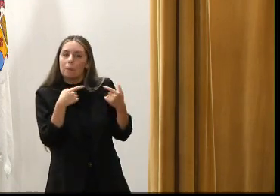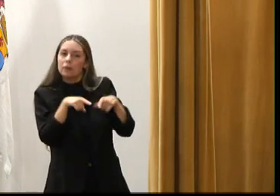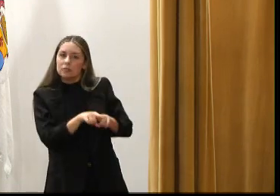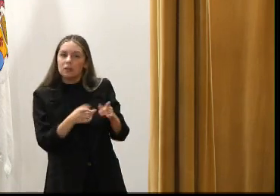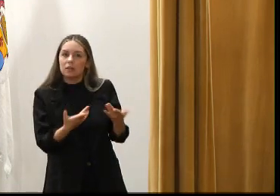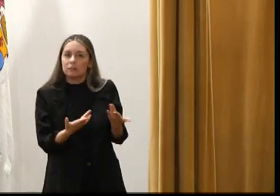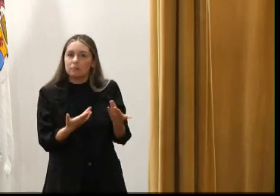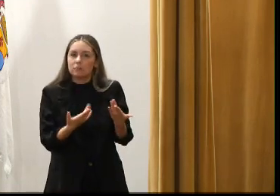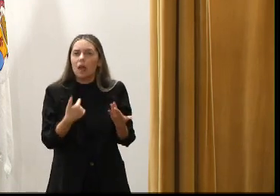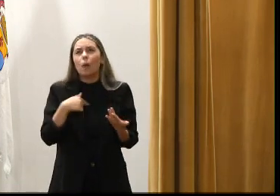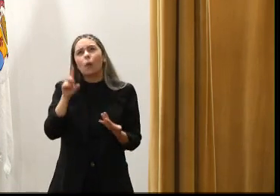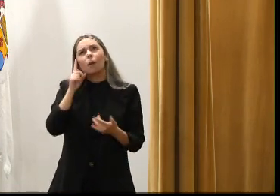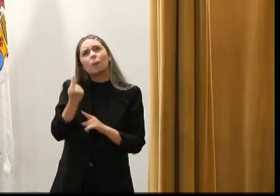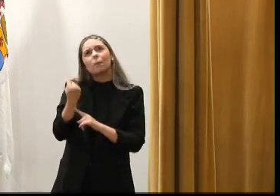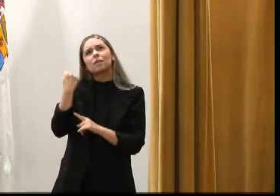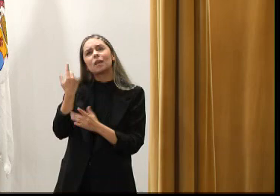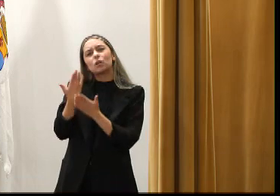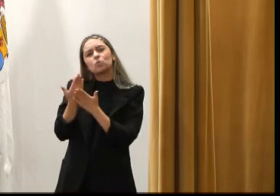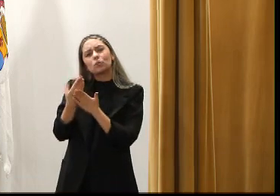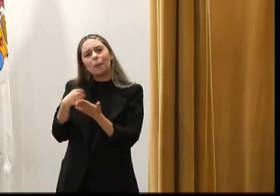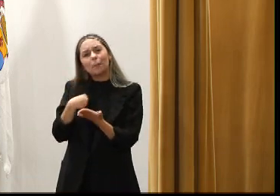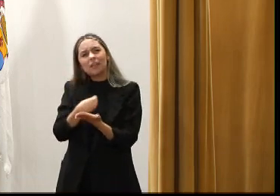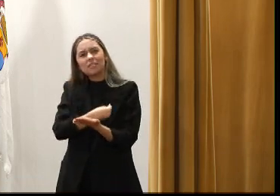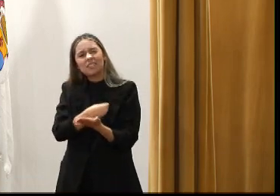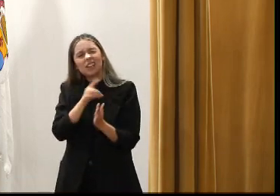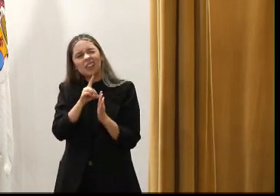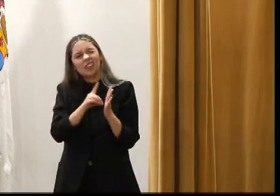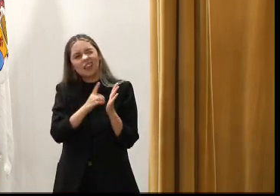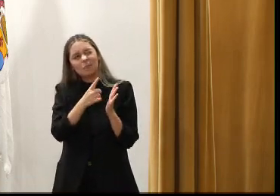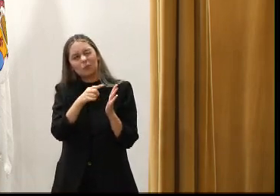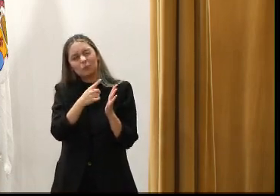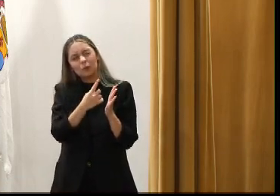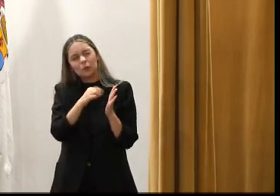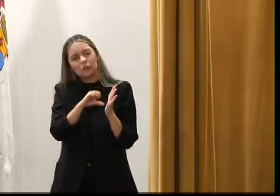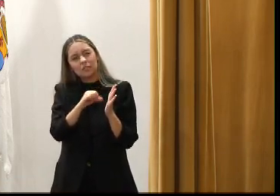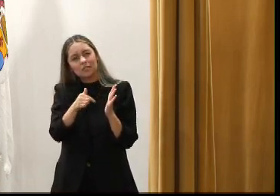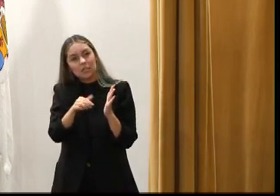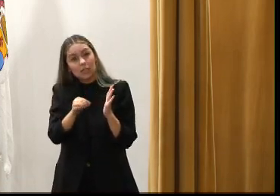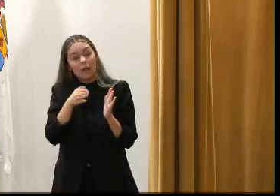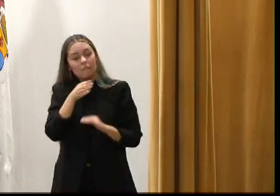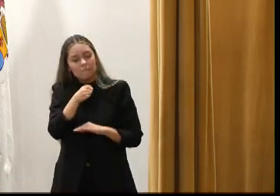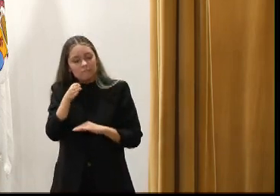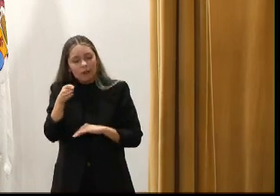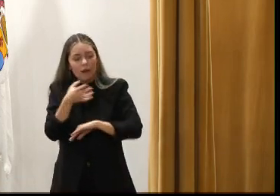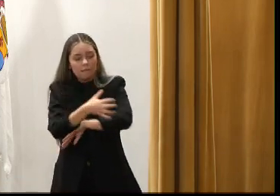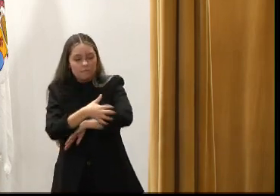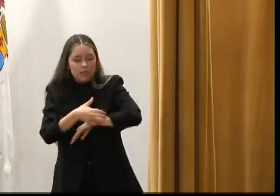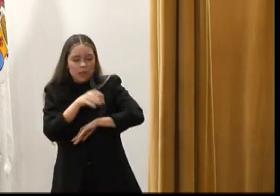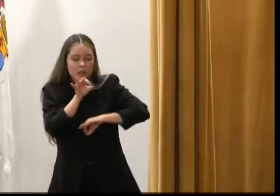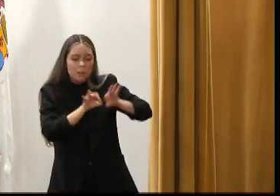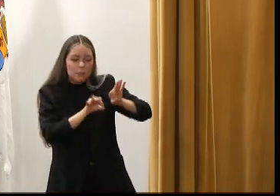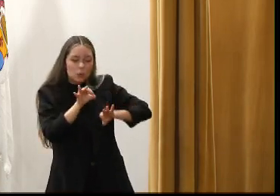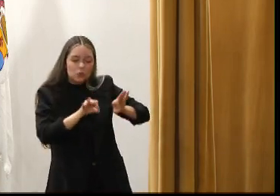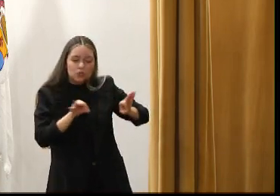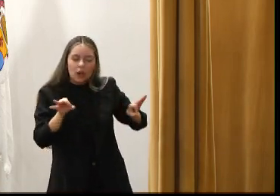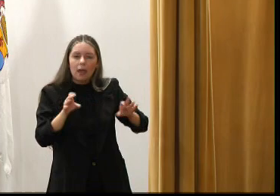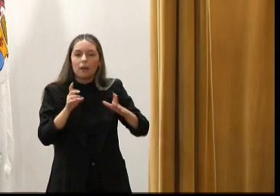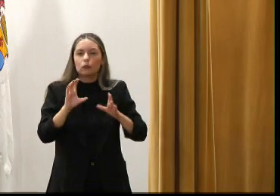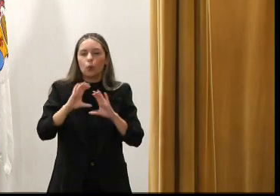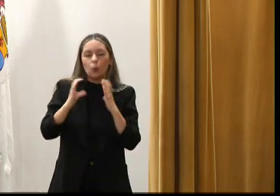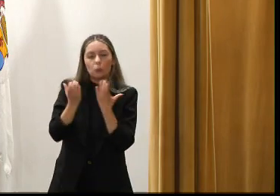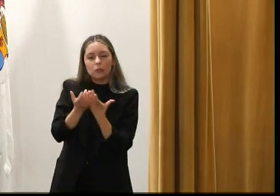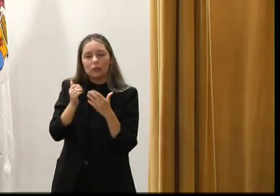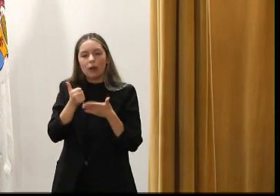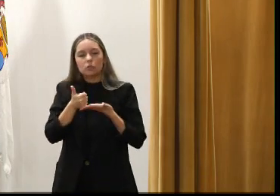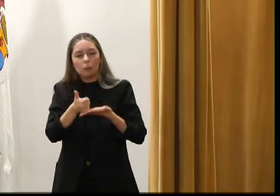passado, né, os estudantes de medicina, lá na década de 70, iam para as vilas, no projeto Rondon, para as